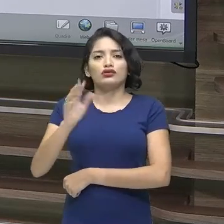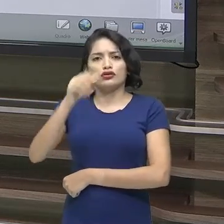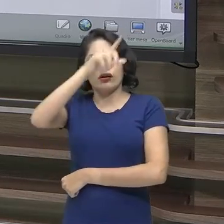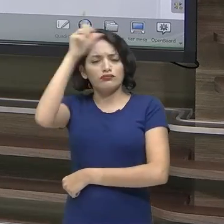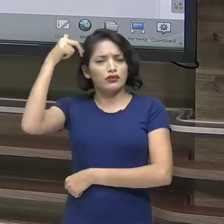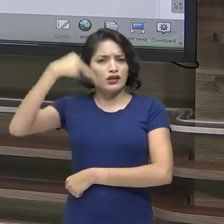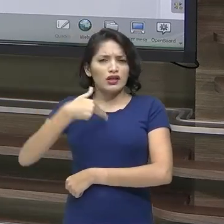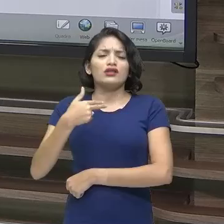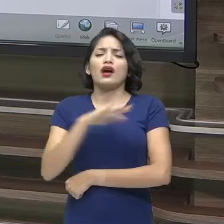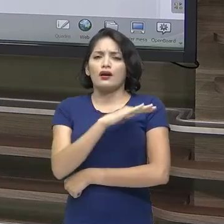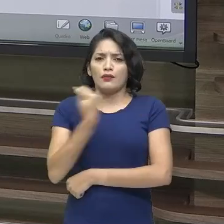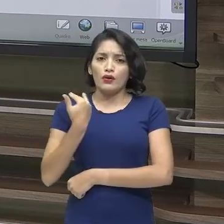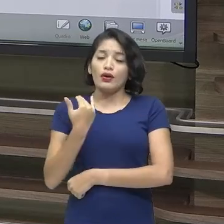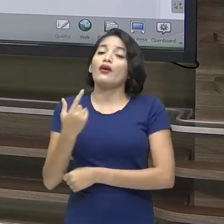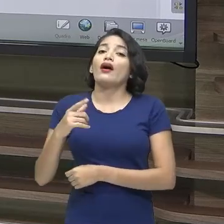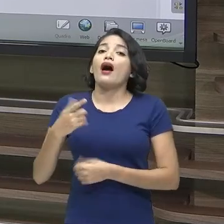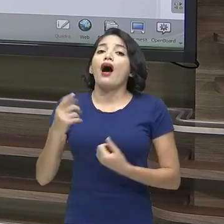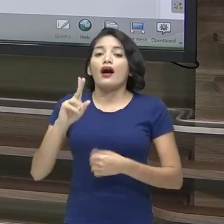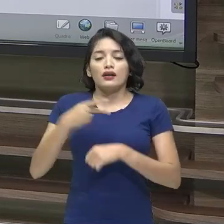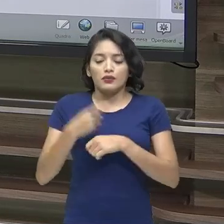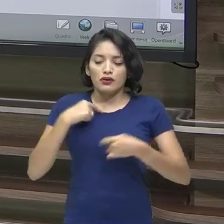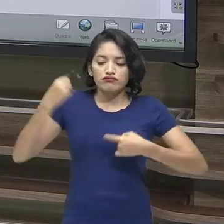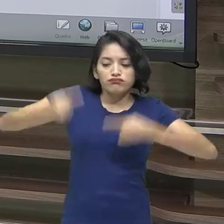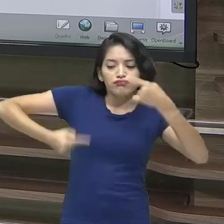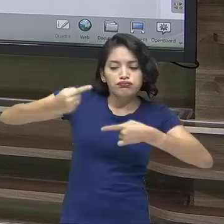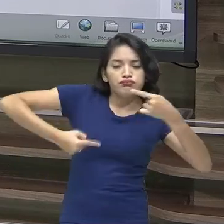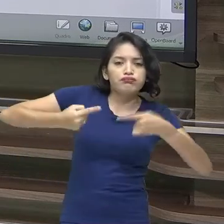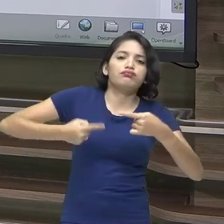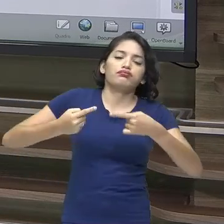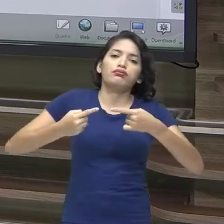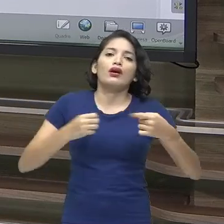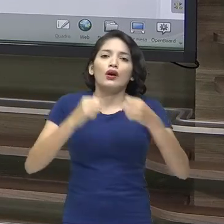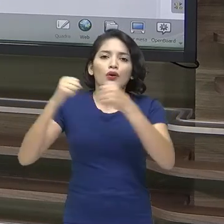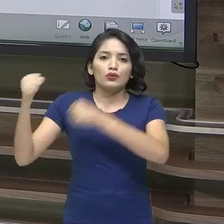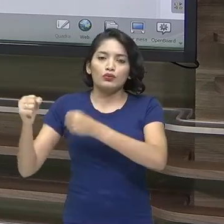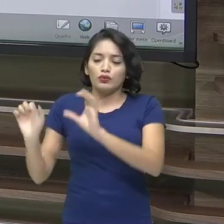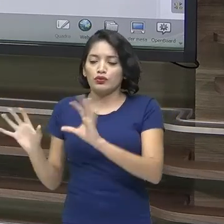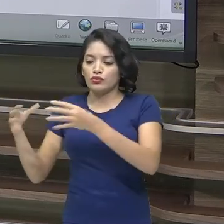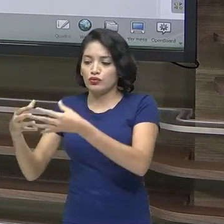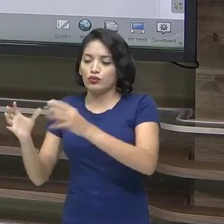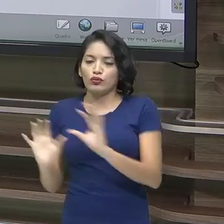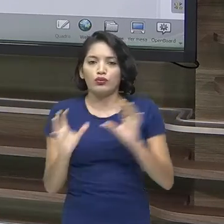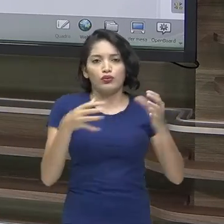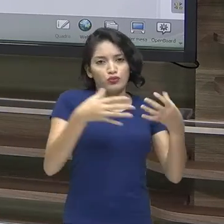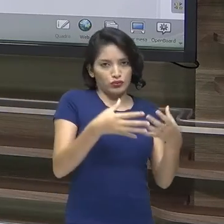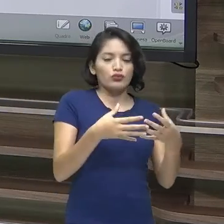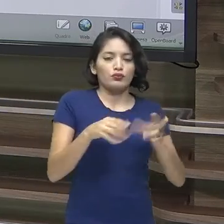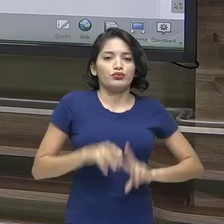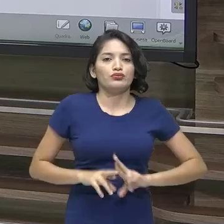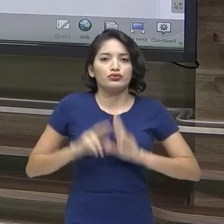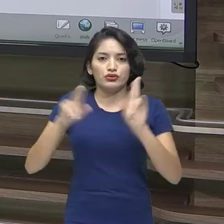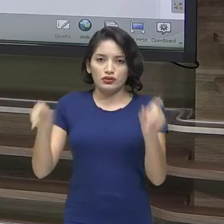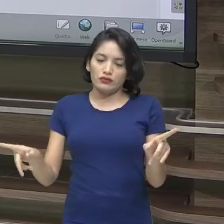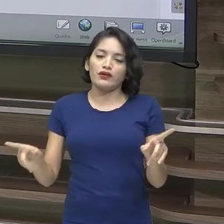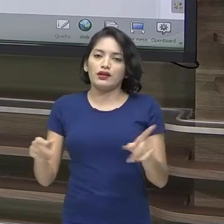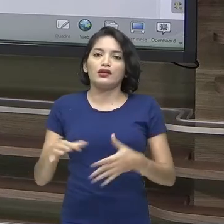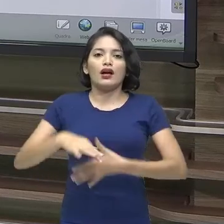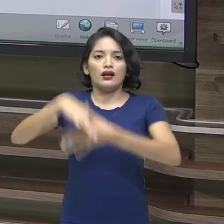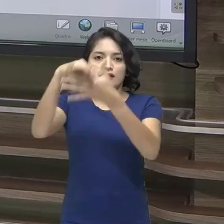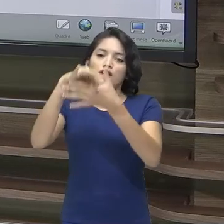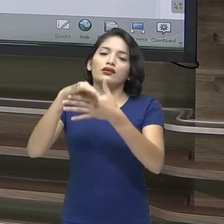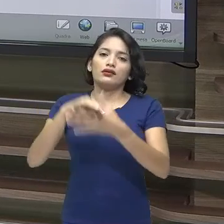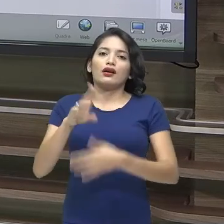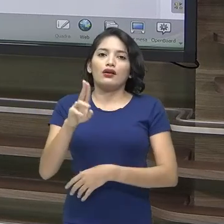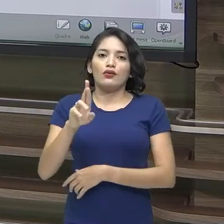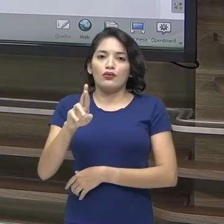de janeiro e vai haver uma disputa do poder ali pelo Partido Bolchevique e também para essa liderança na União das